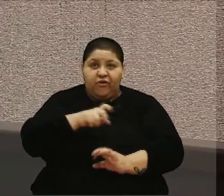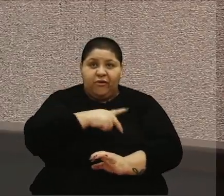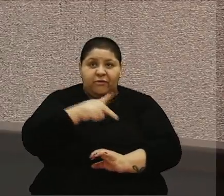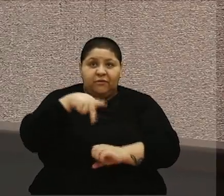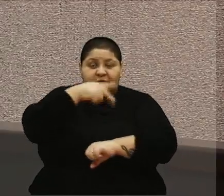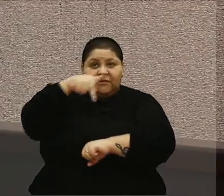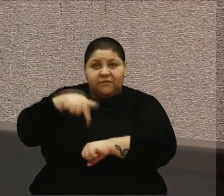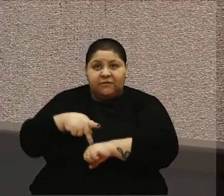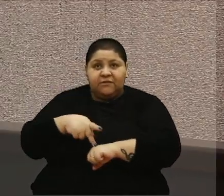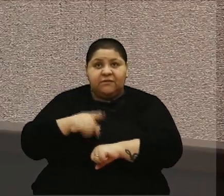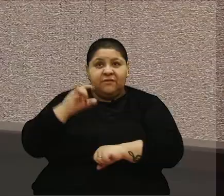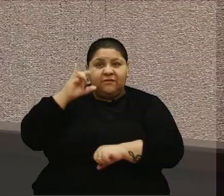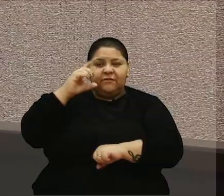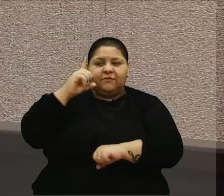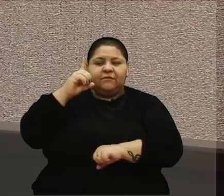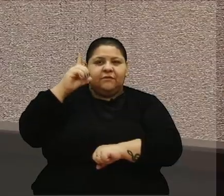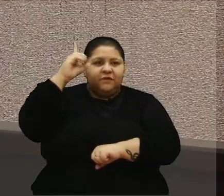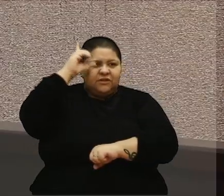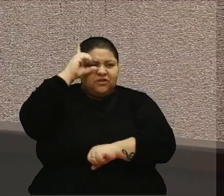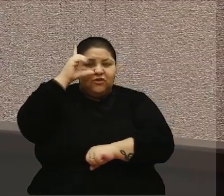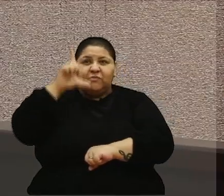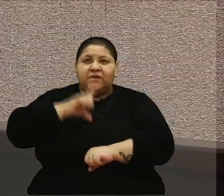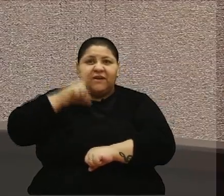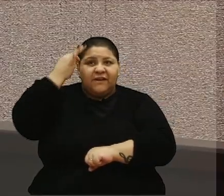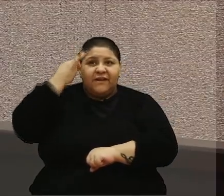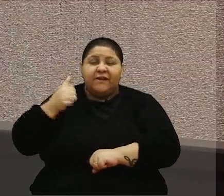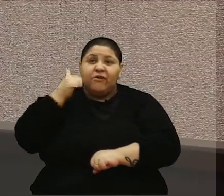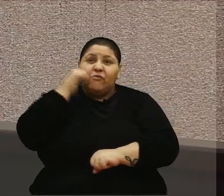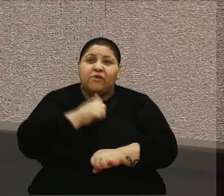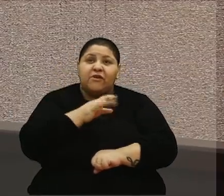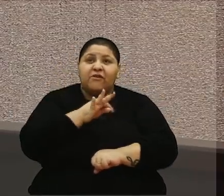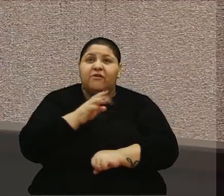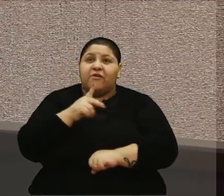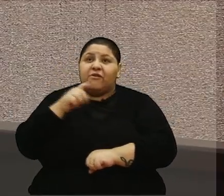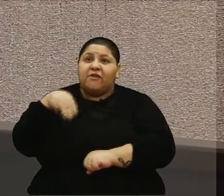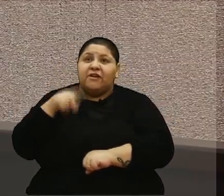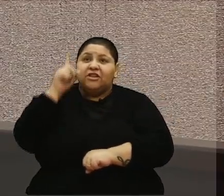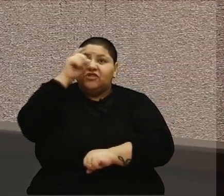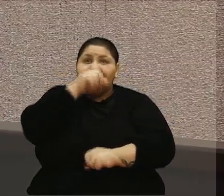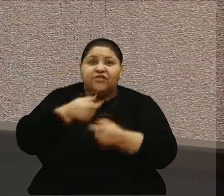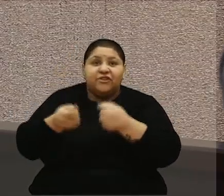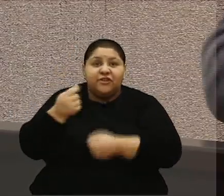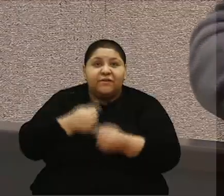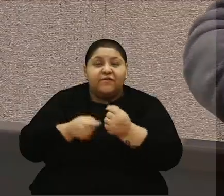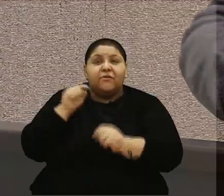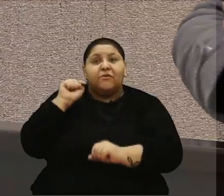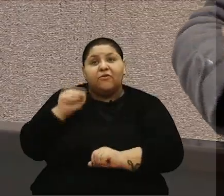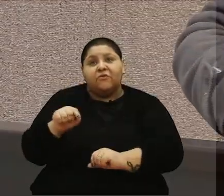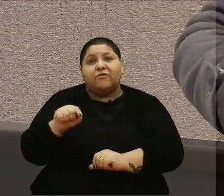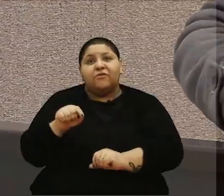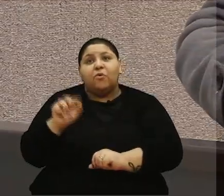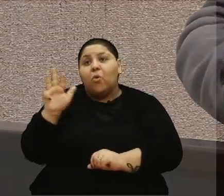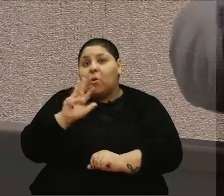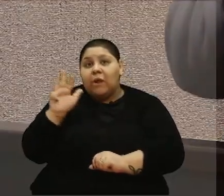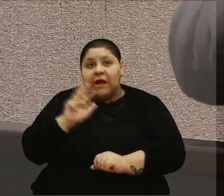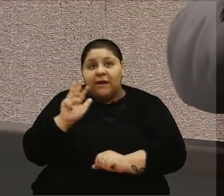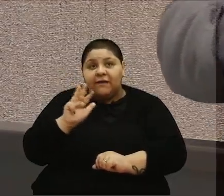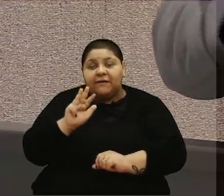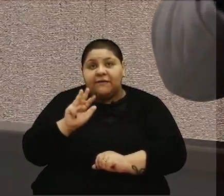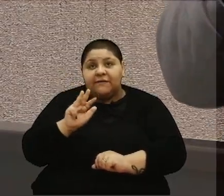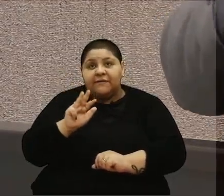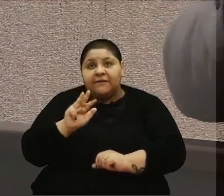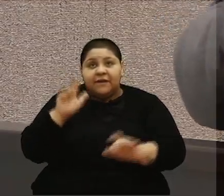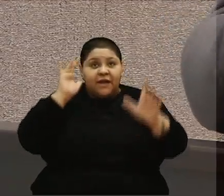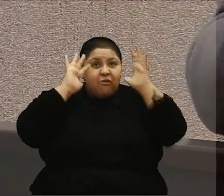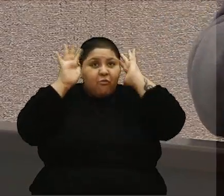país. Dilma não tinha jogo de cintura porque mulher, quando está de TPM, fica difícil de negociar. Esse é o Lula. Aí